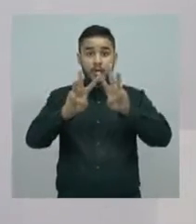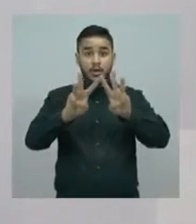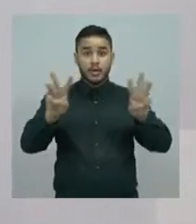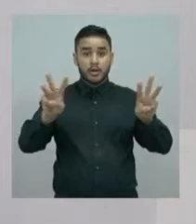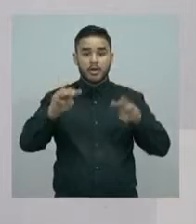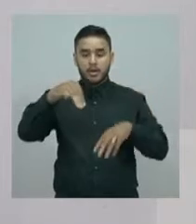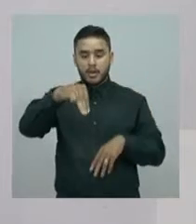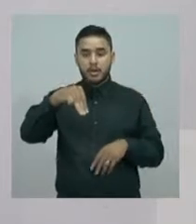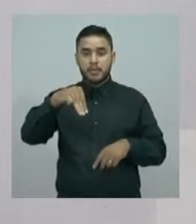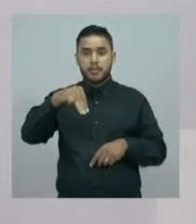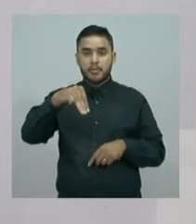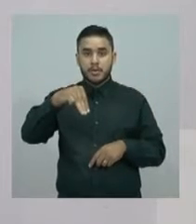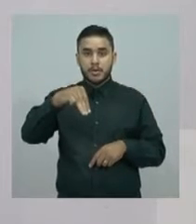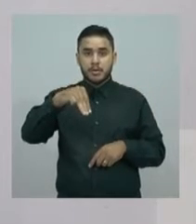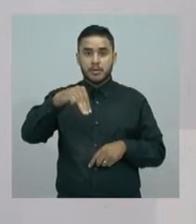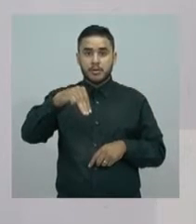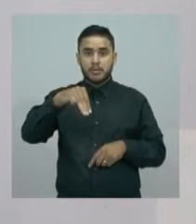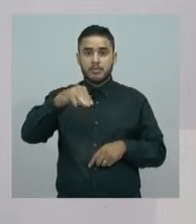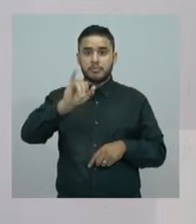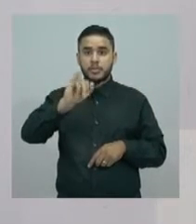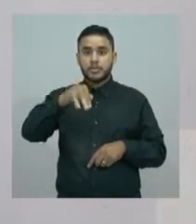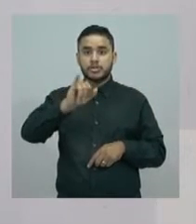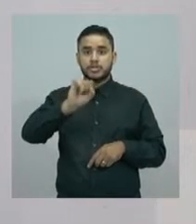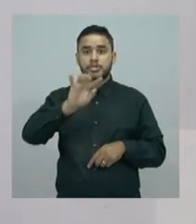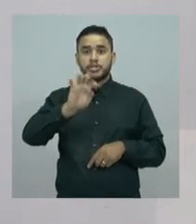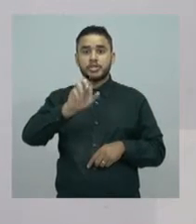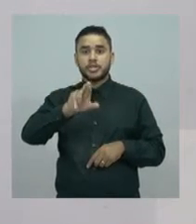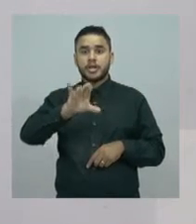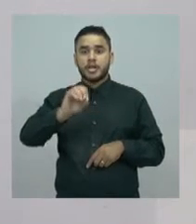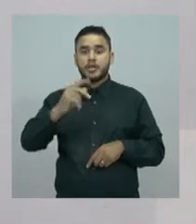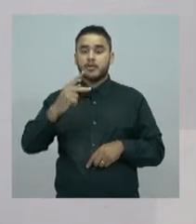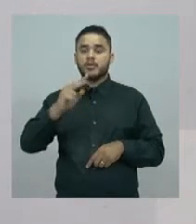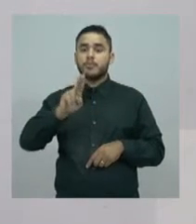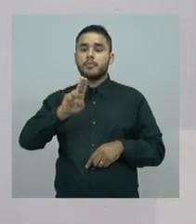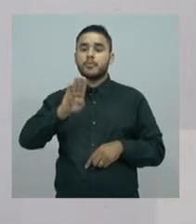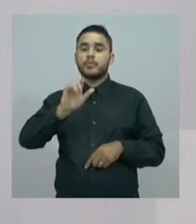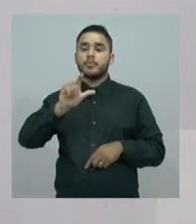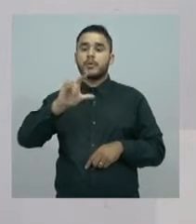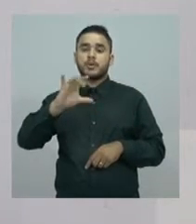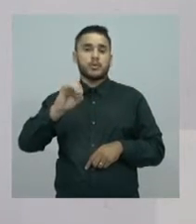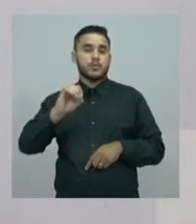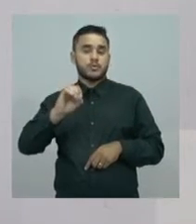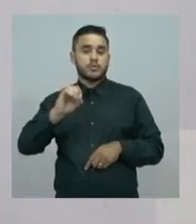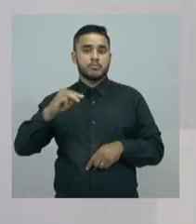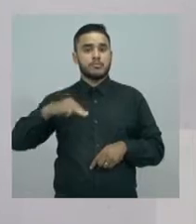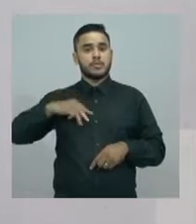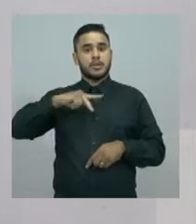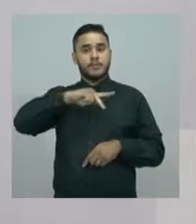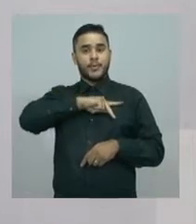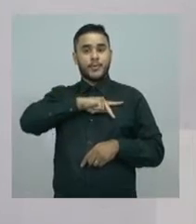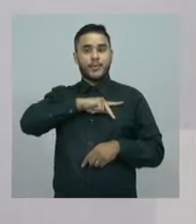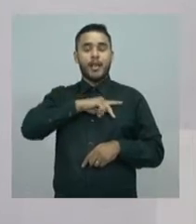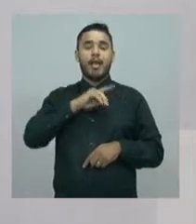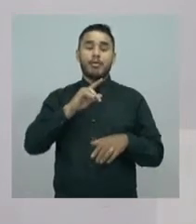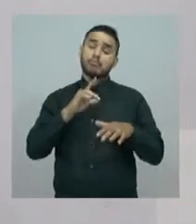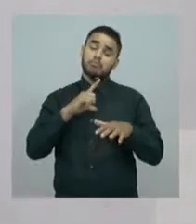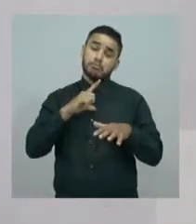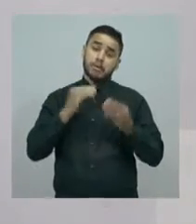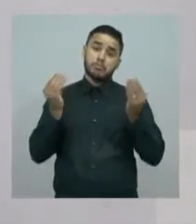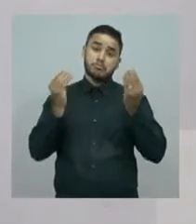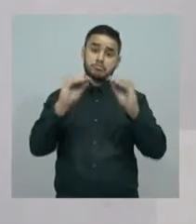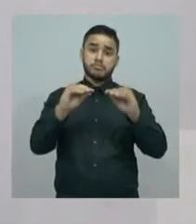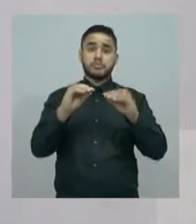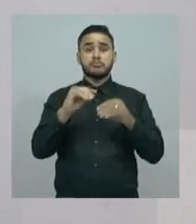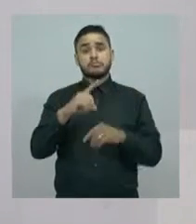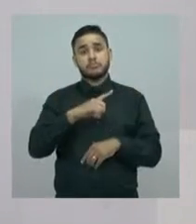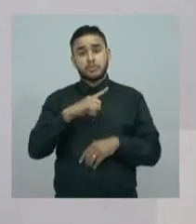do Ministério Público, né, nas redes sociais, frequentemente nós estamos divulgando. Lá você